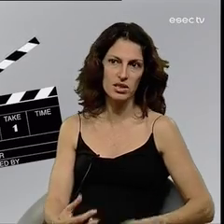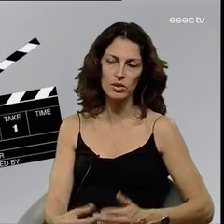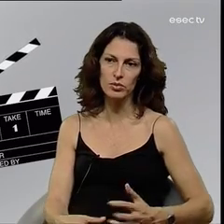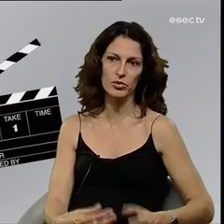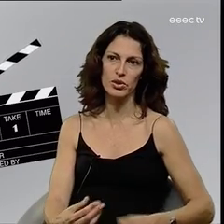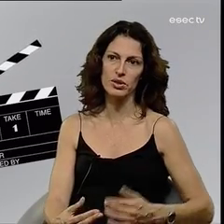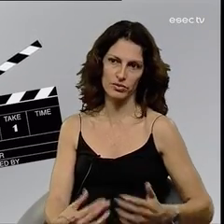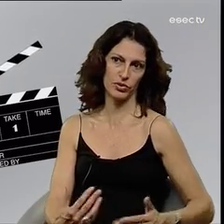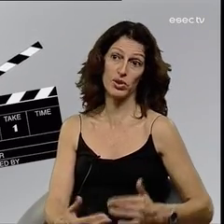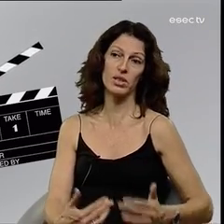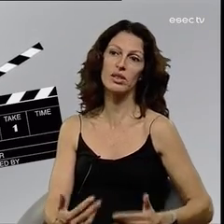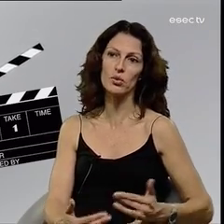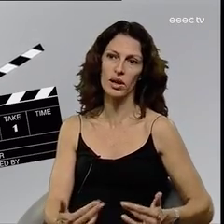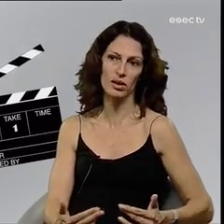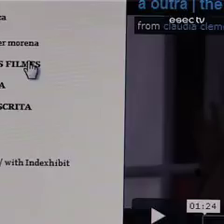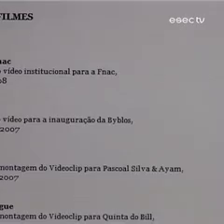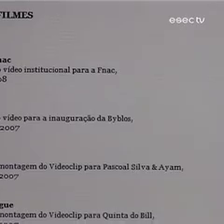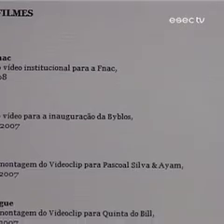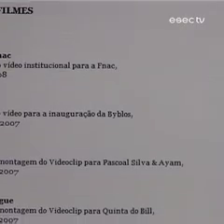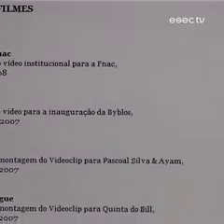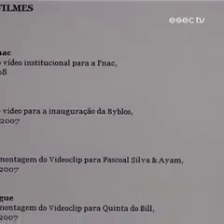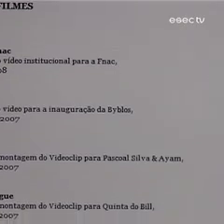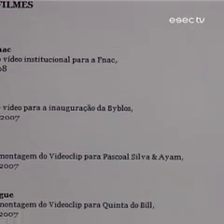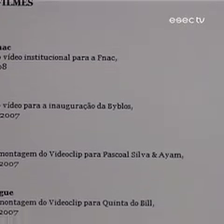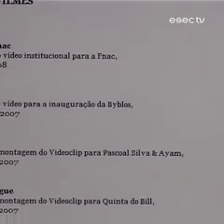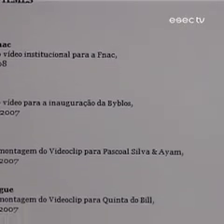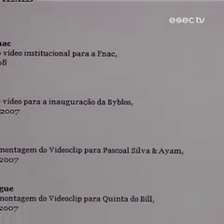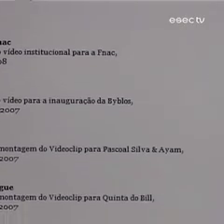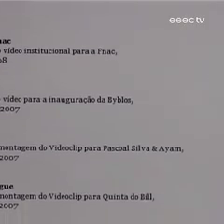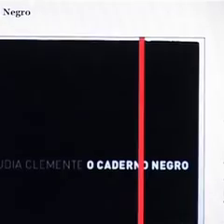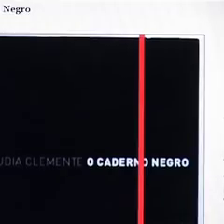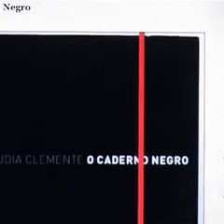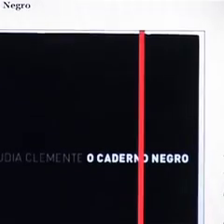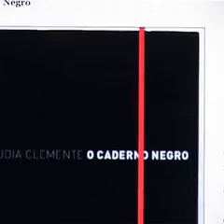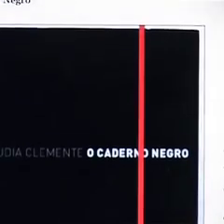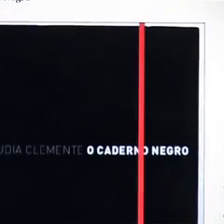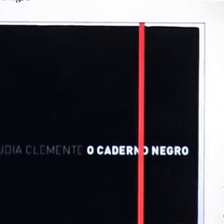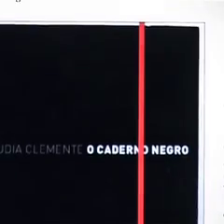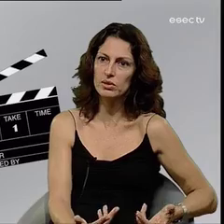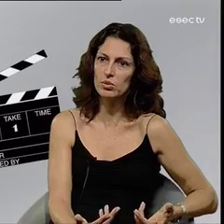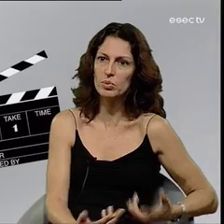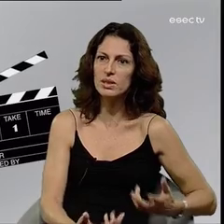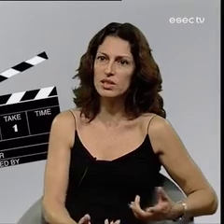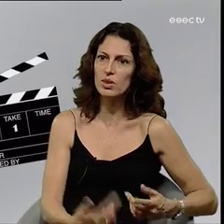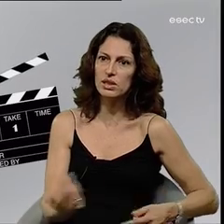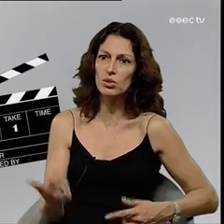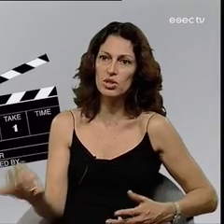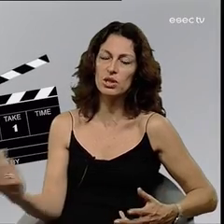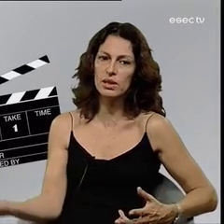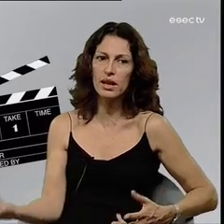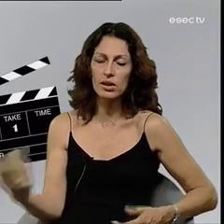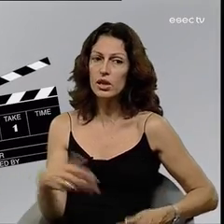uma transição que me foi sendo gradual. Estamos sempre a recriar, somos pessoas diferentes, olhamos as coisas de forma diferente. Portanto, o que me interessa não é